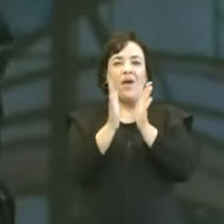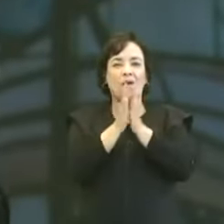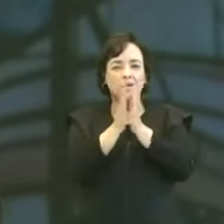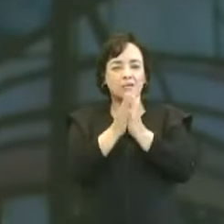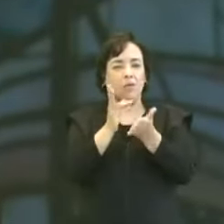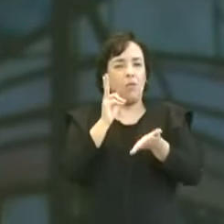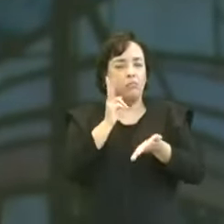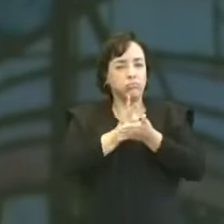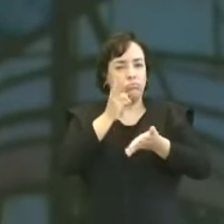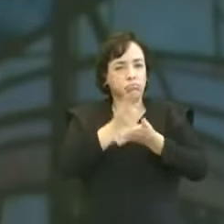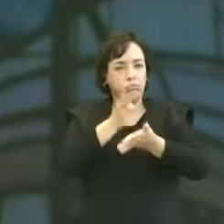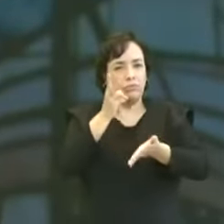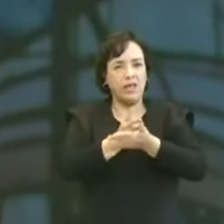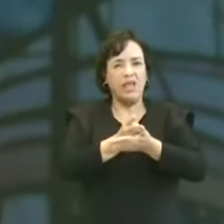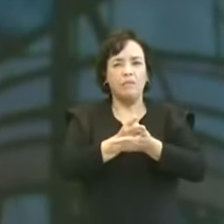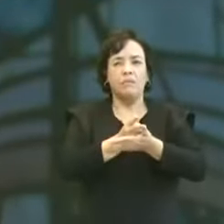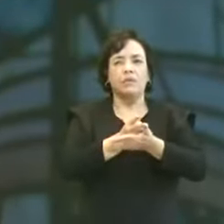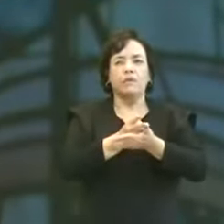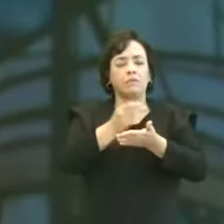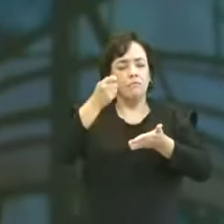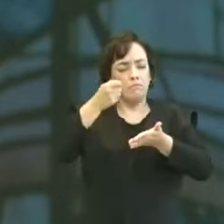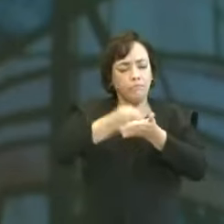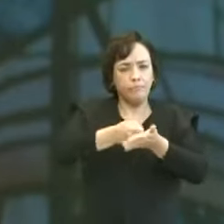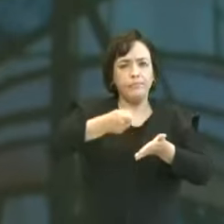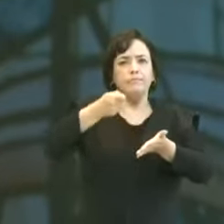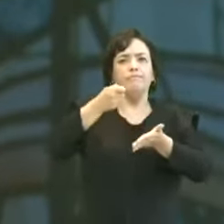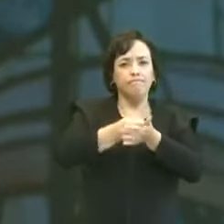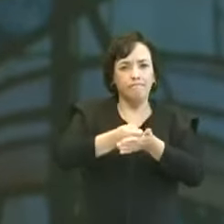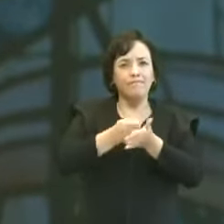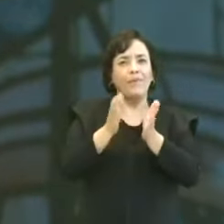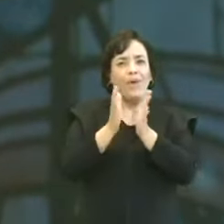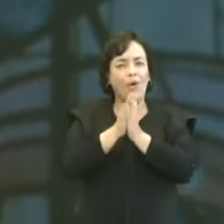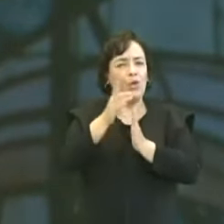incessantemente. Orem continuamente,